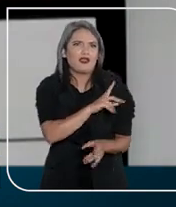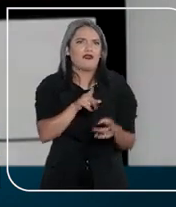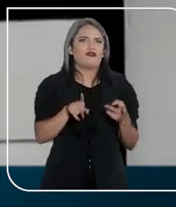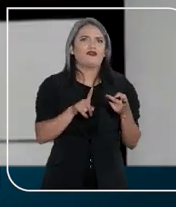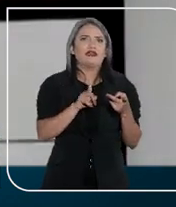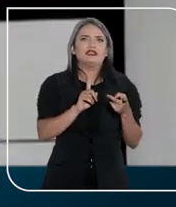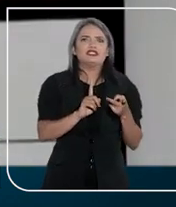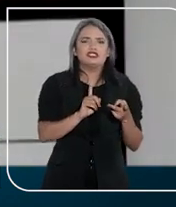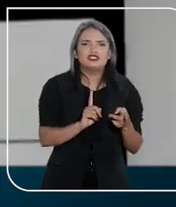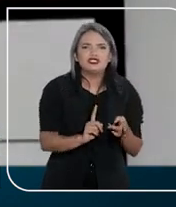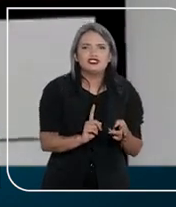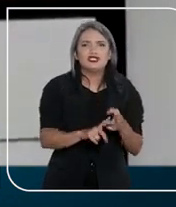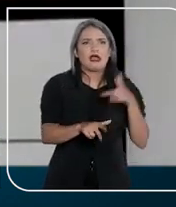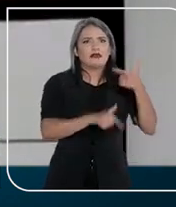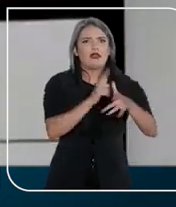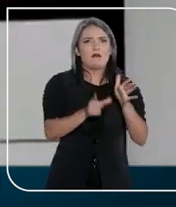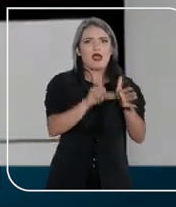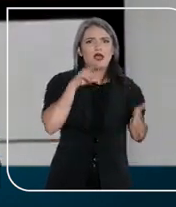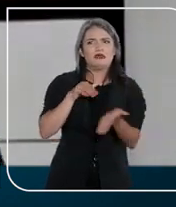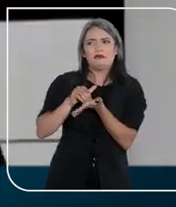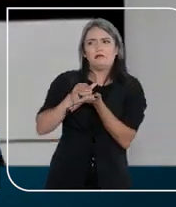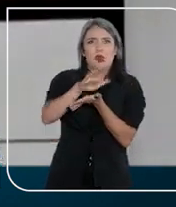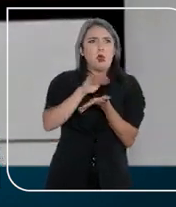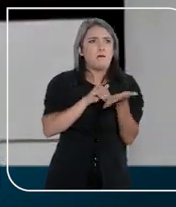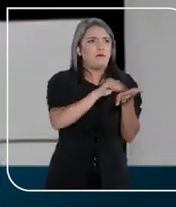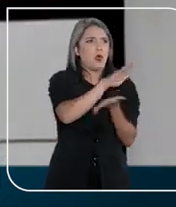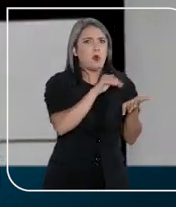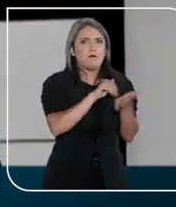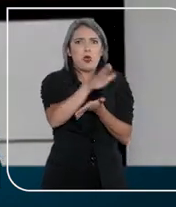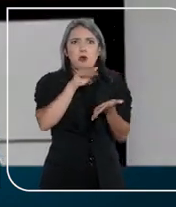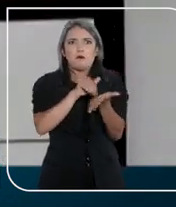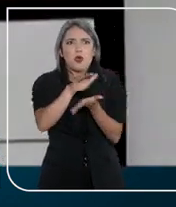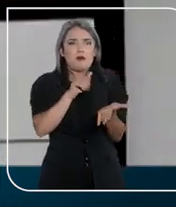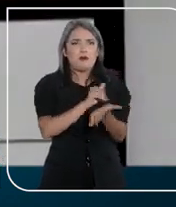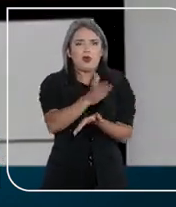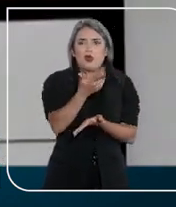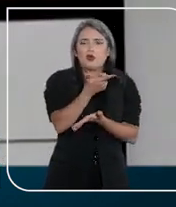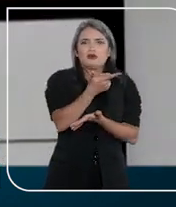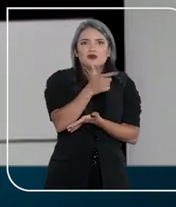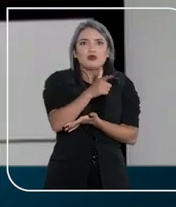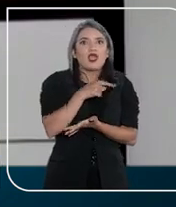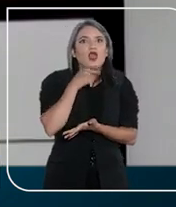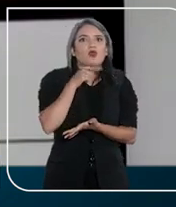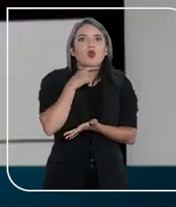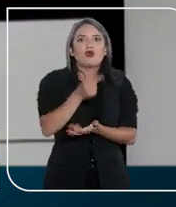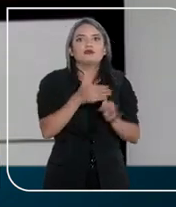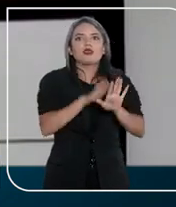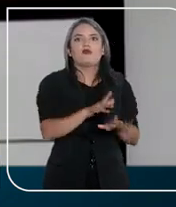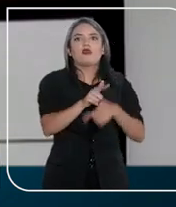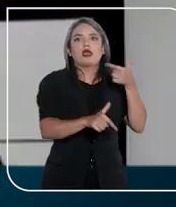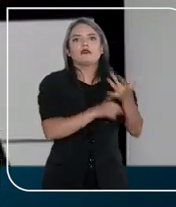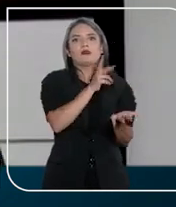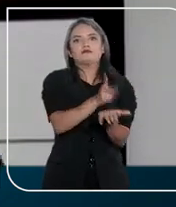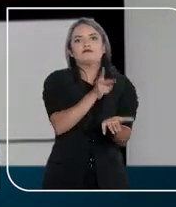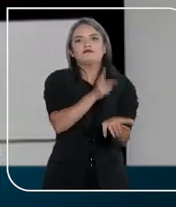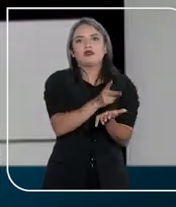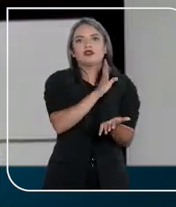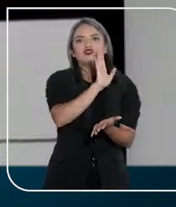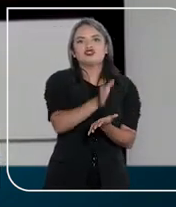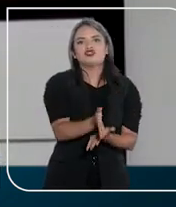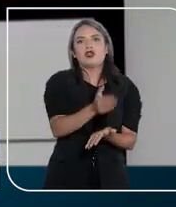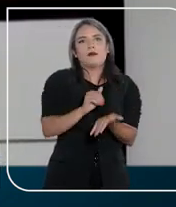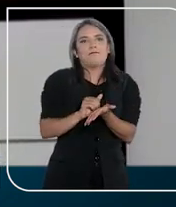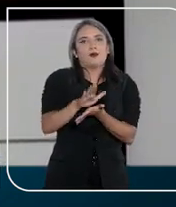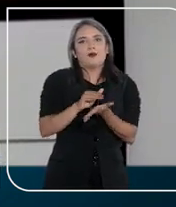foi demitido por justa causa, ele não fica em emprego nenhum porque eu verifiquei na ficha dele que ele foi demitido por justa causa umas 3,